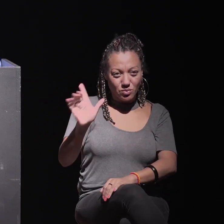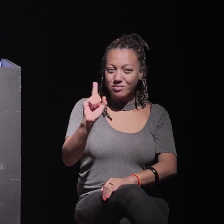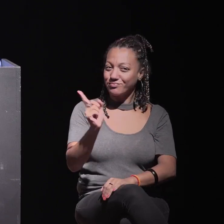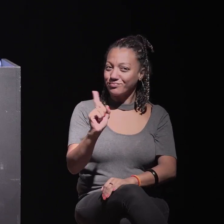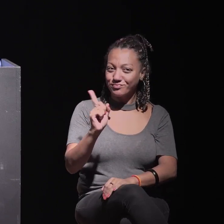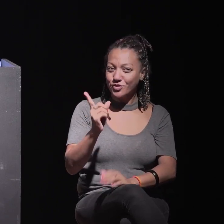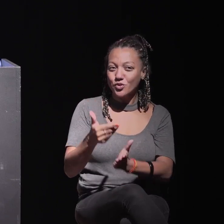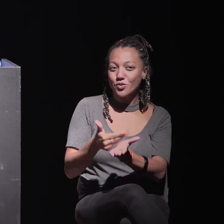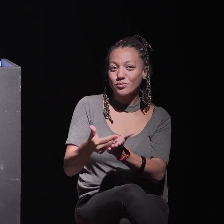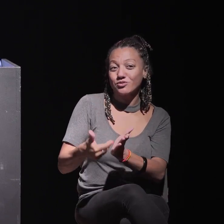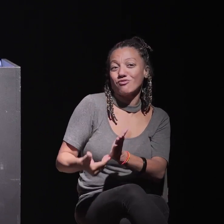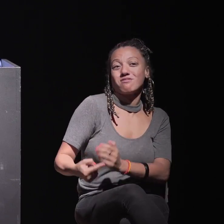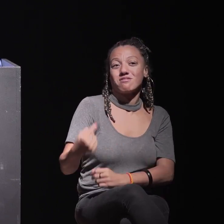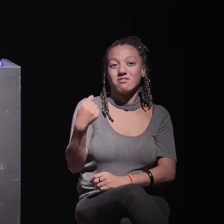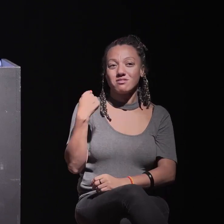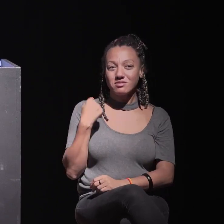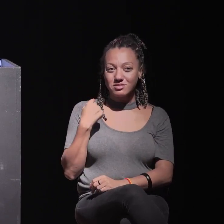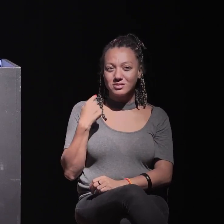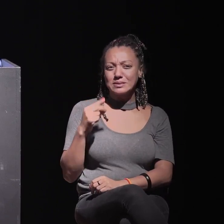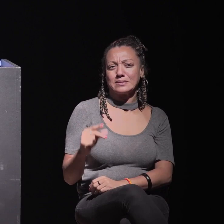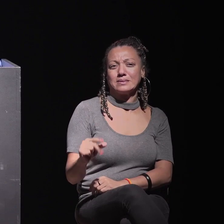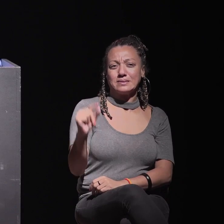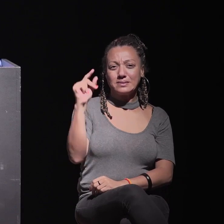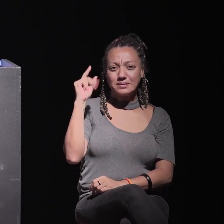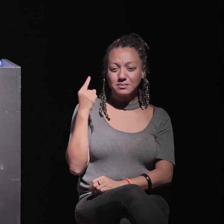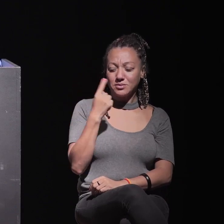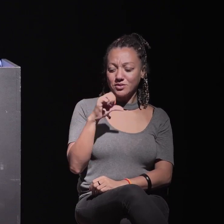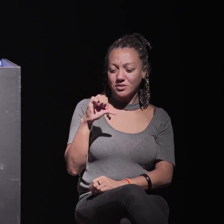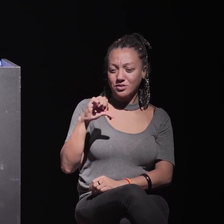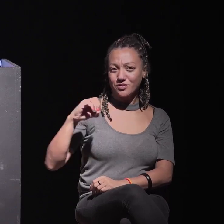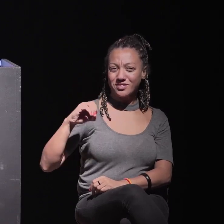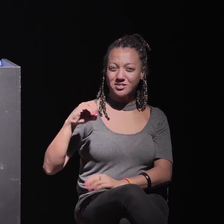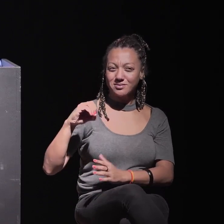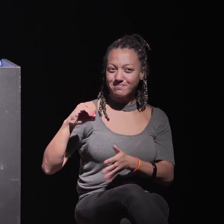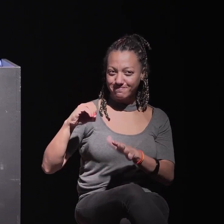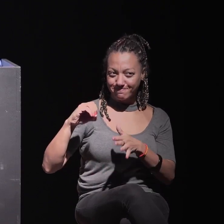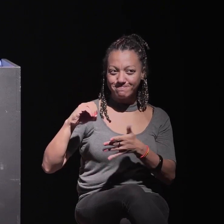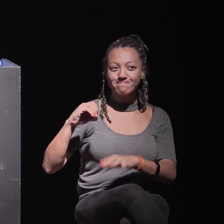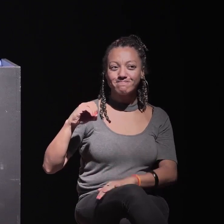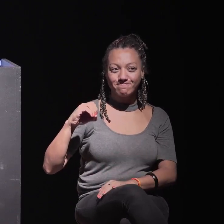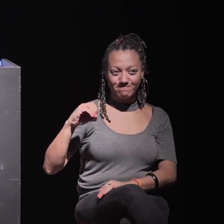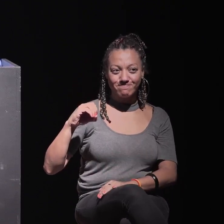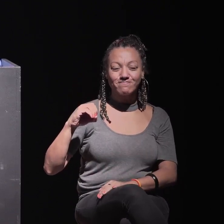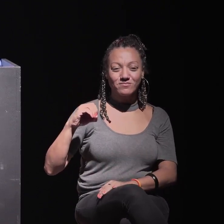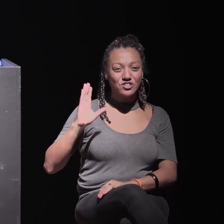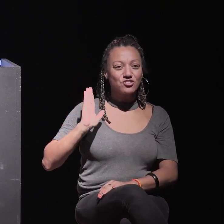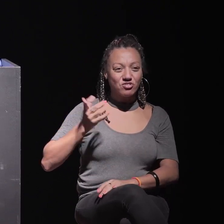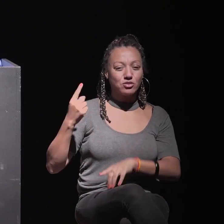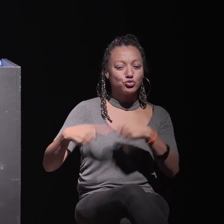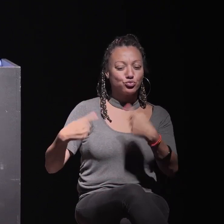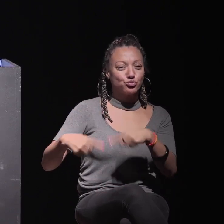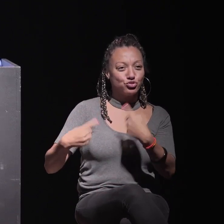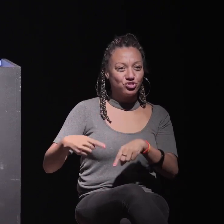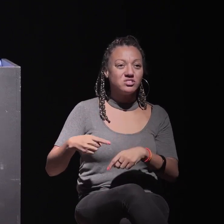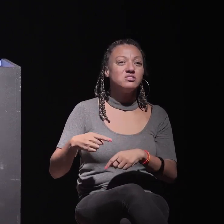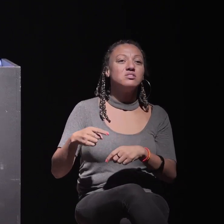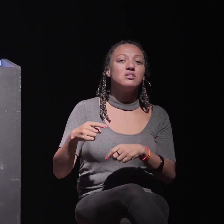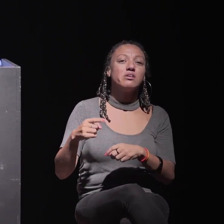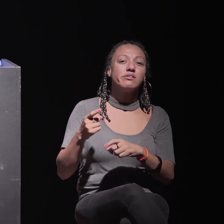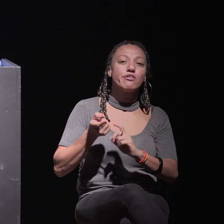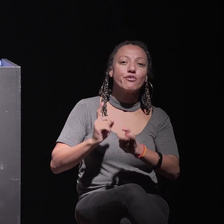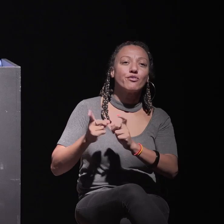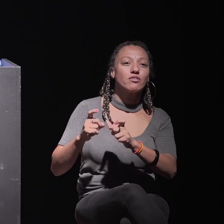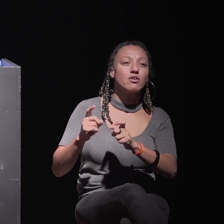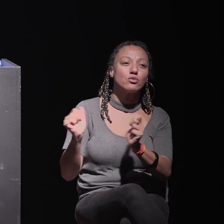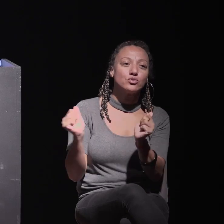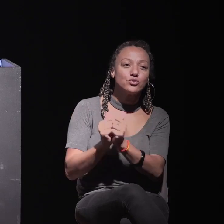contra a ideologia de gênero existe desde os anos 90, pelo menos, em espaços de negociação internacional, e